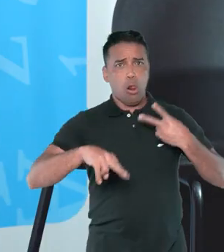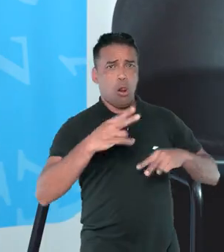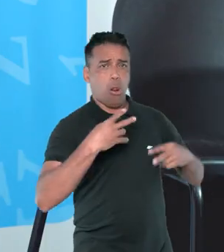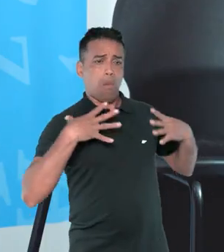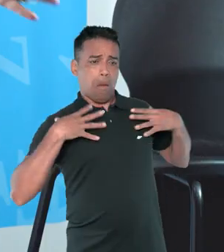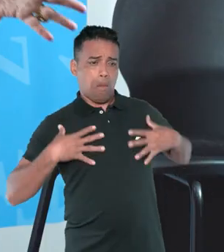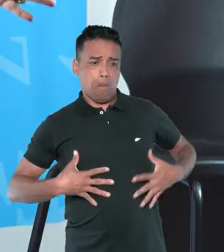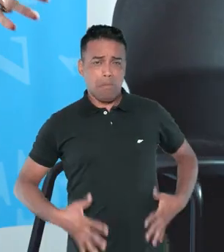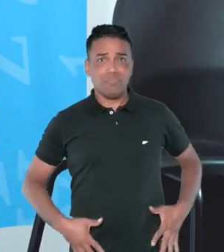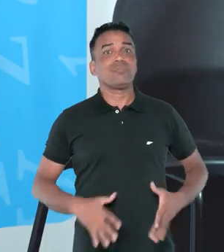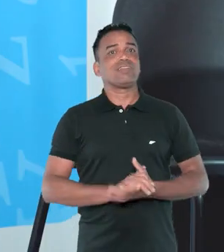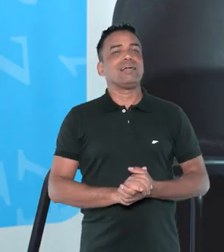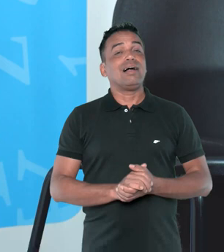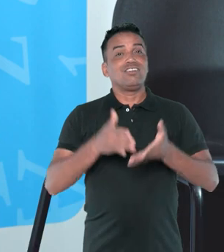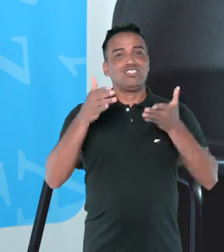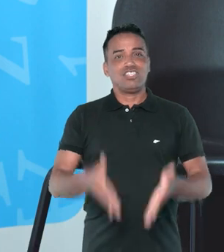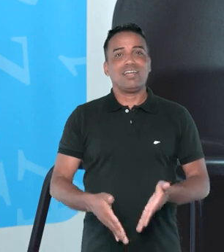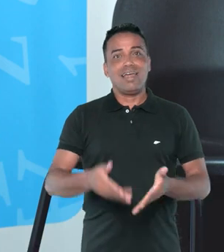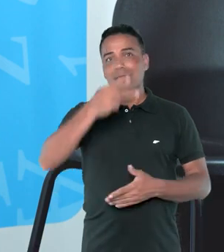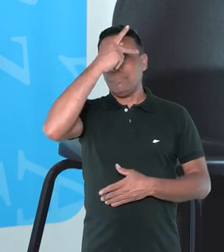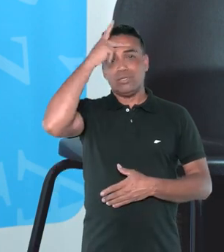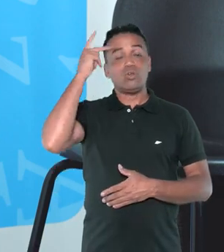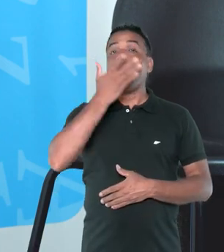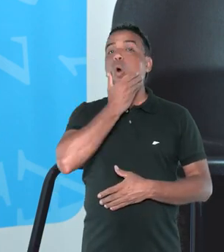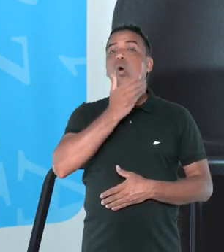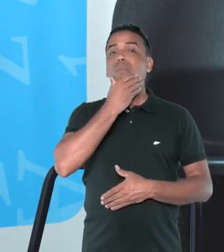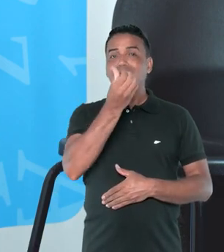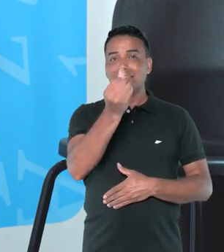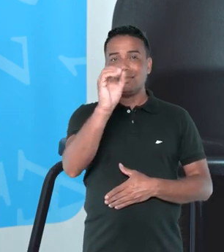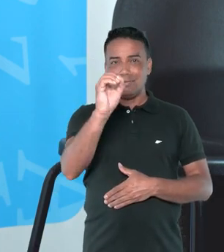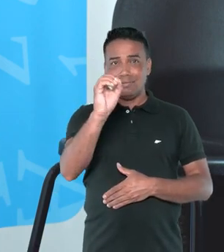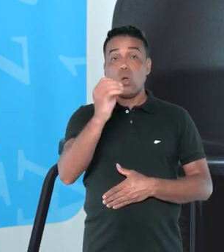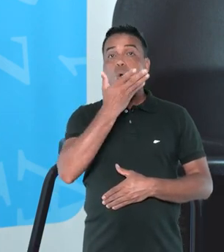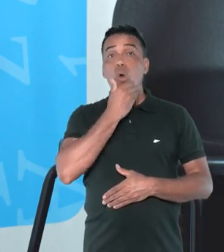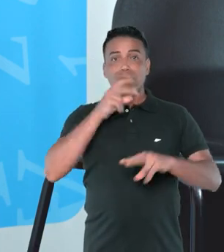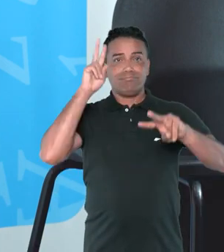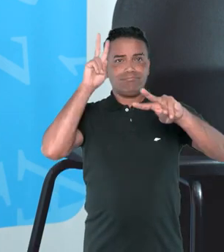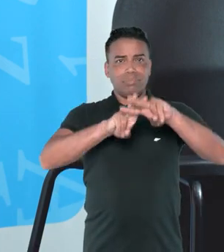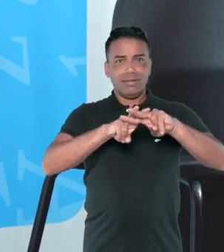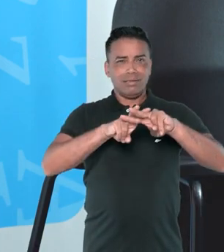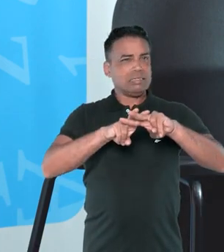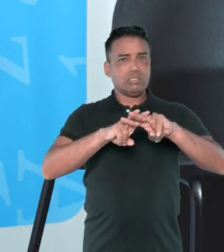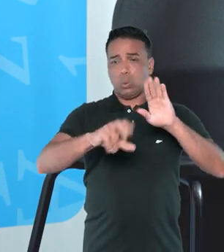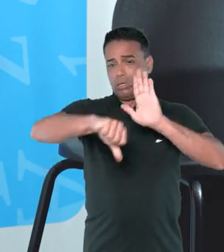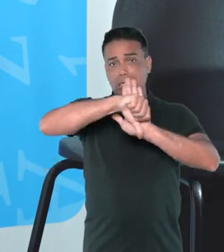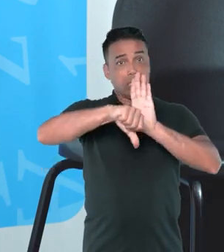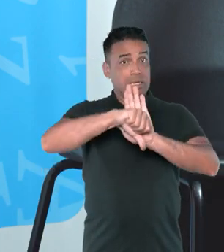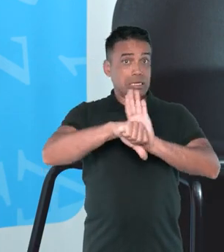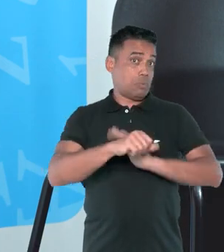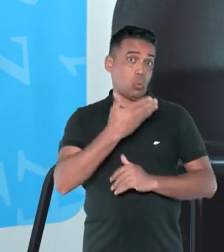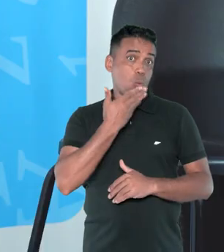quando eu entrei, tinham lá os 60 rapazes. Eles estão presos lá, eu não sei os crimes deles, né?